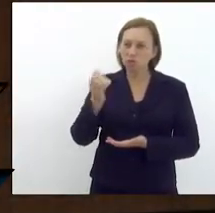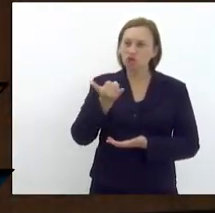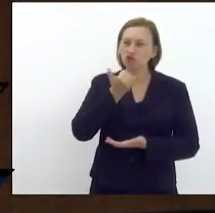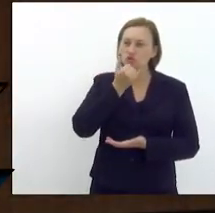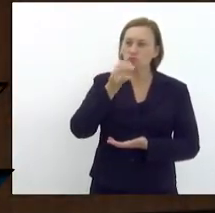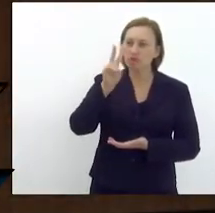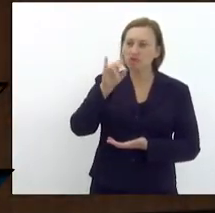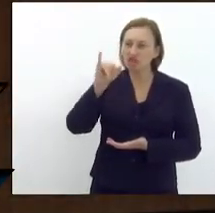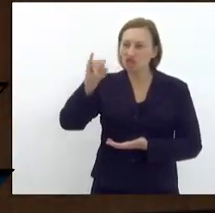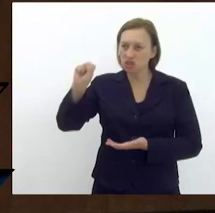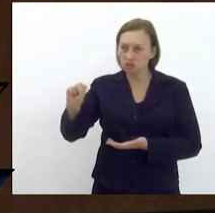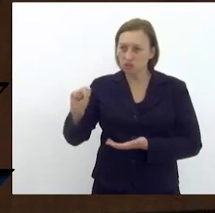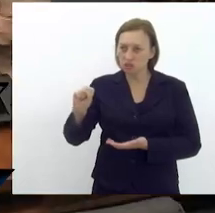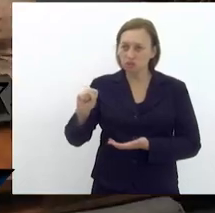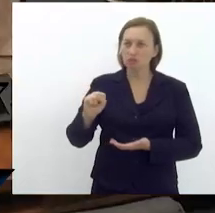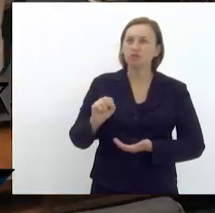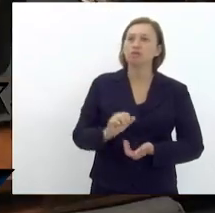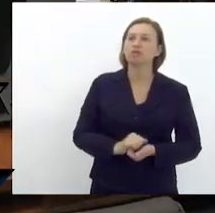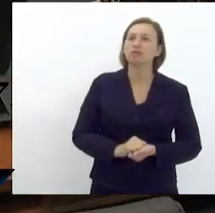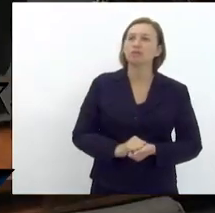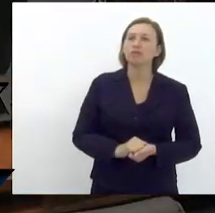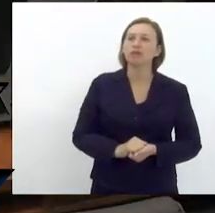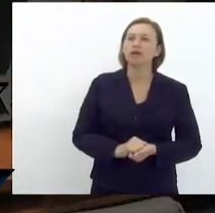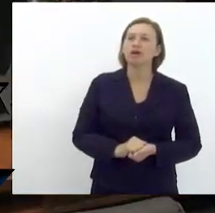só para poder justificar tá bom